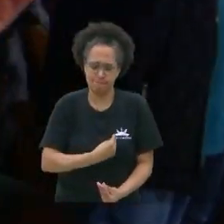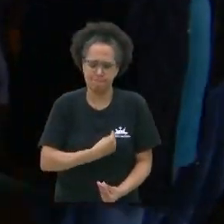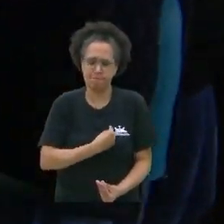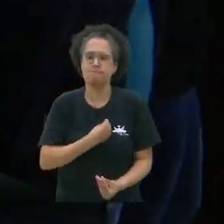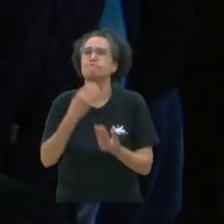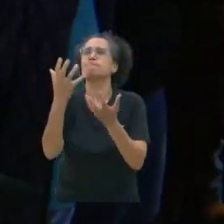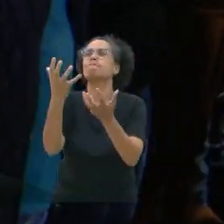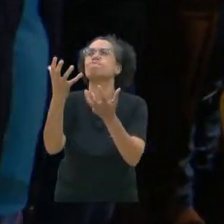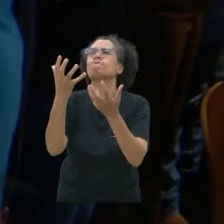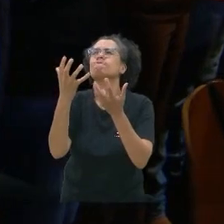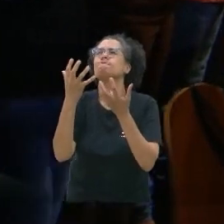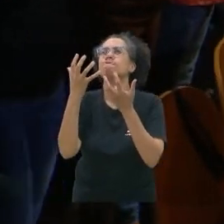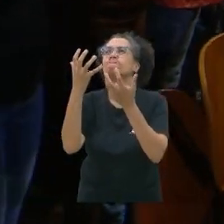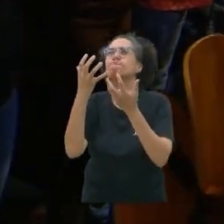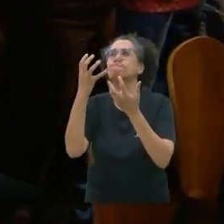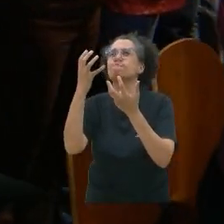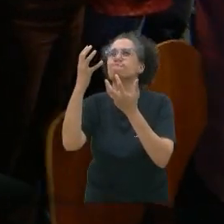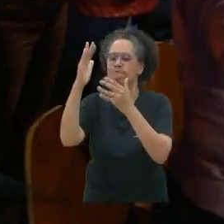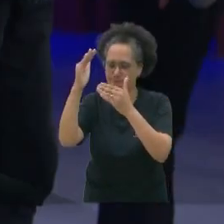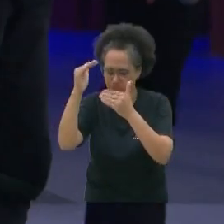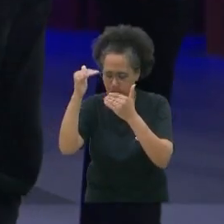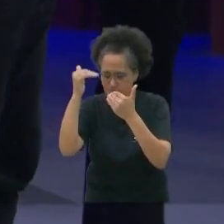suspira por ti.